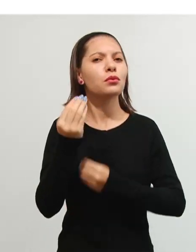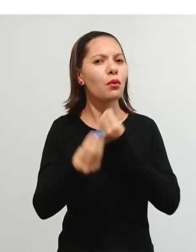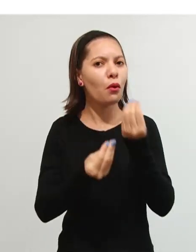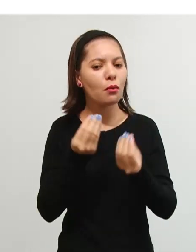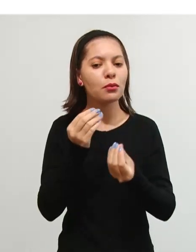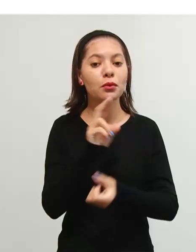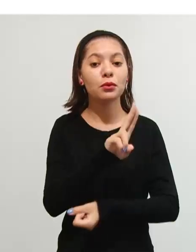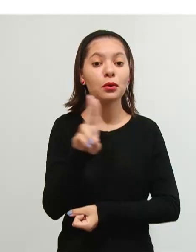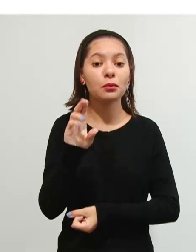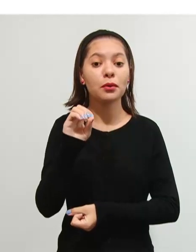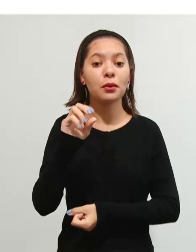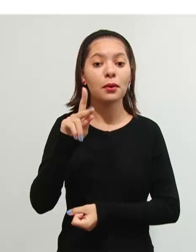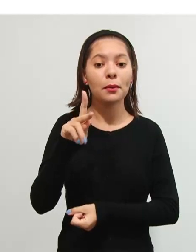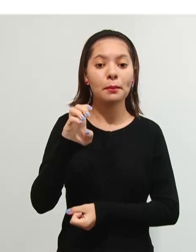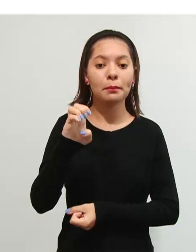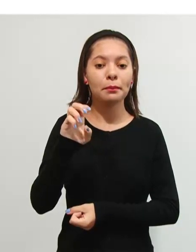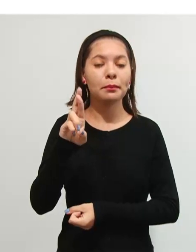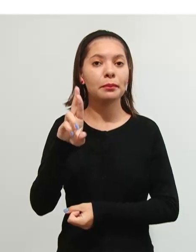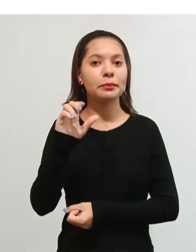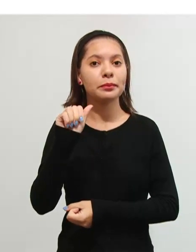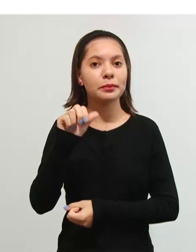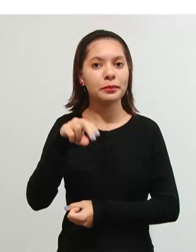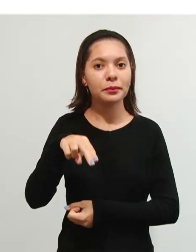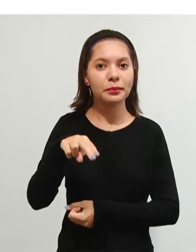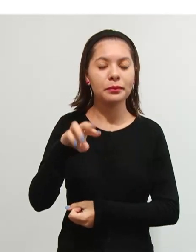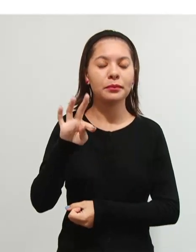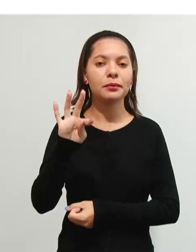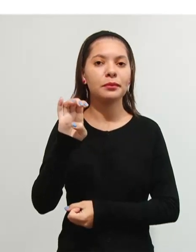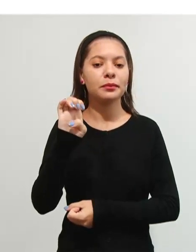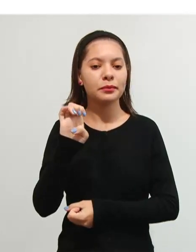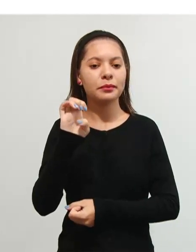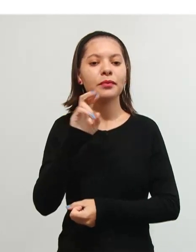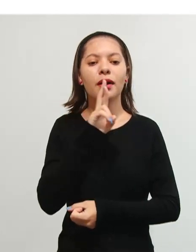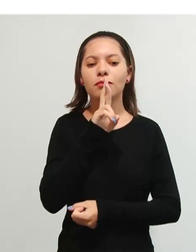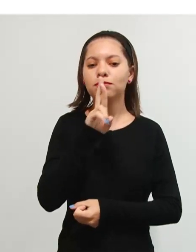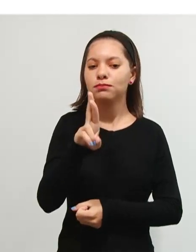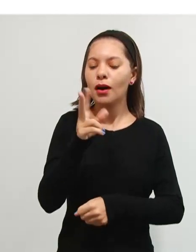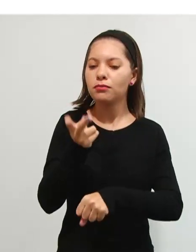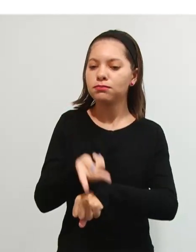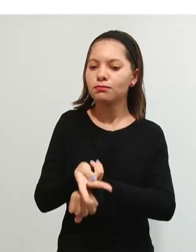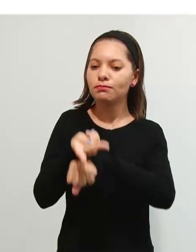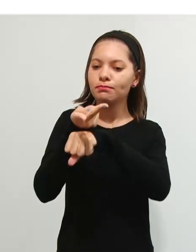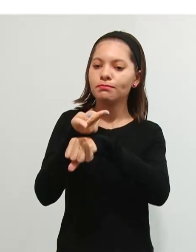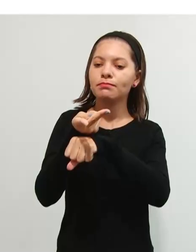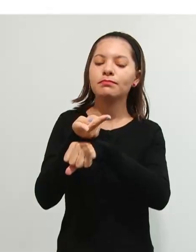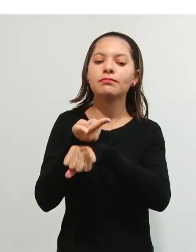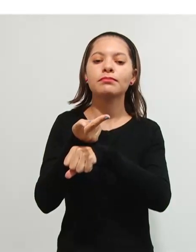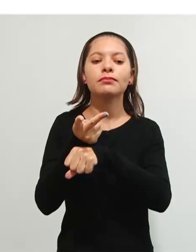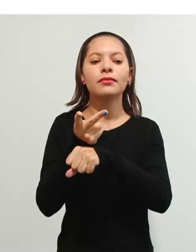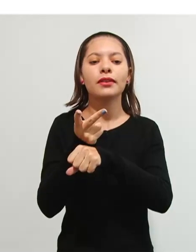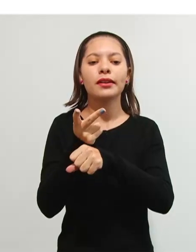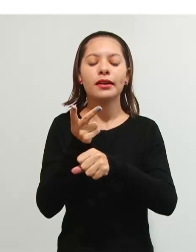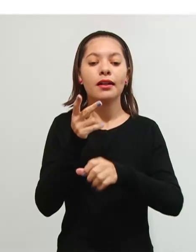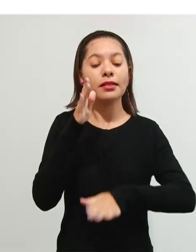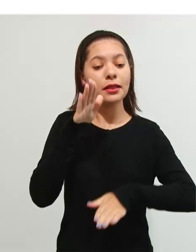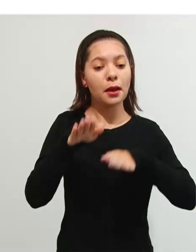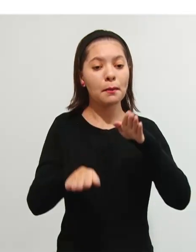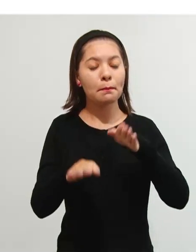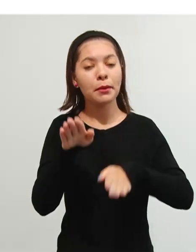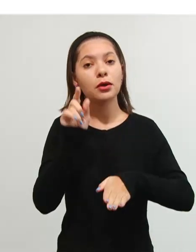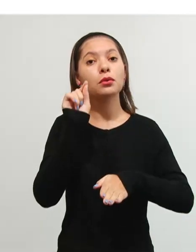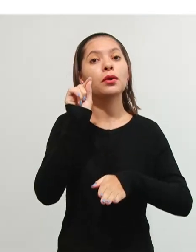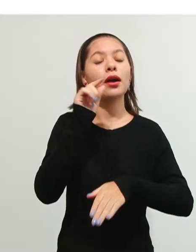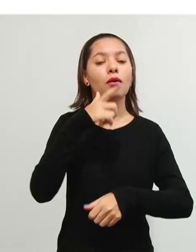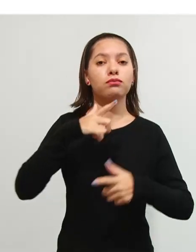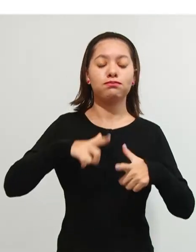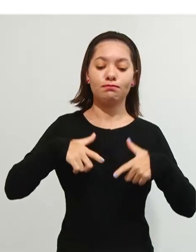operante, ele vai premiar determinada resposta do indivíduo dependendo do seu